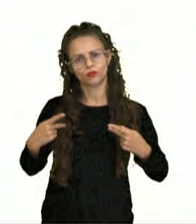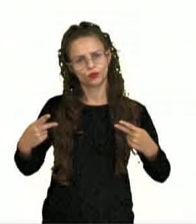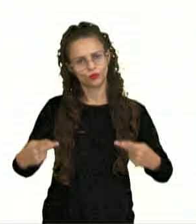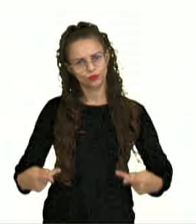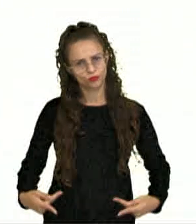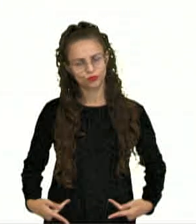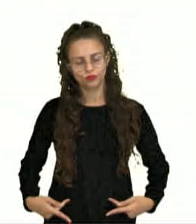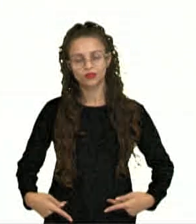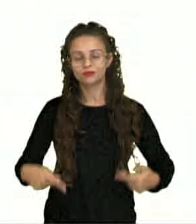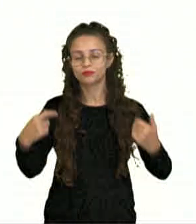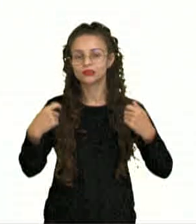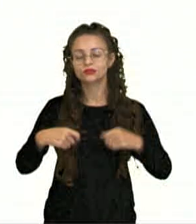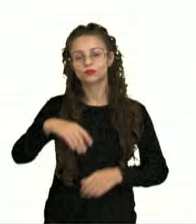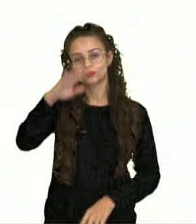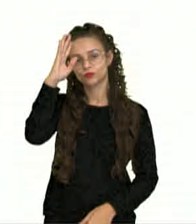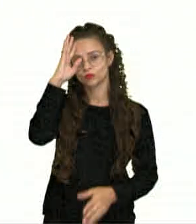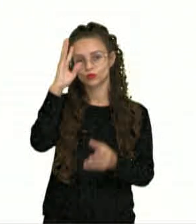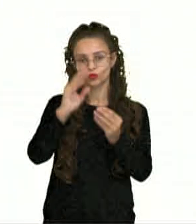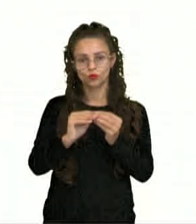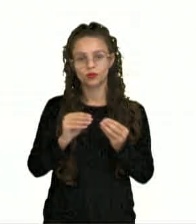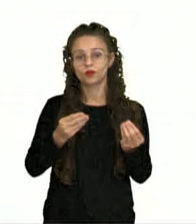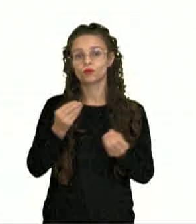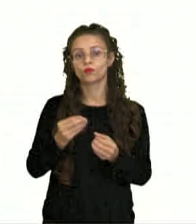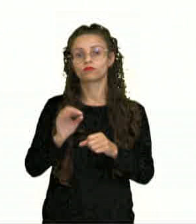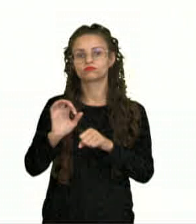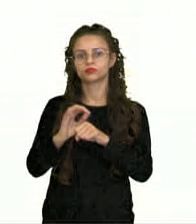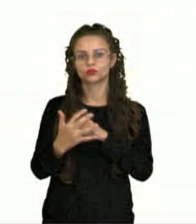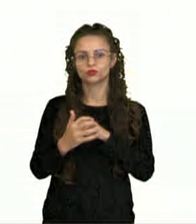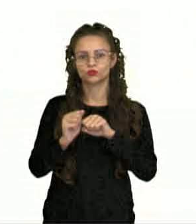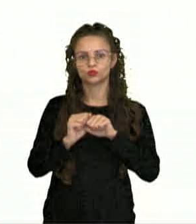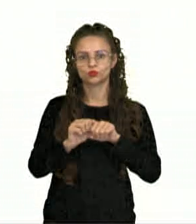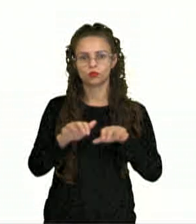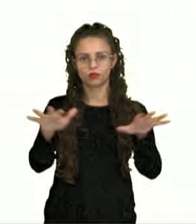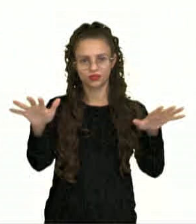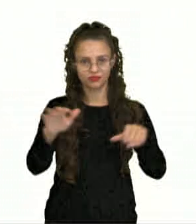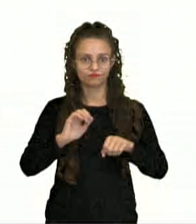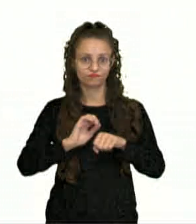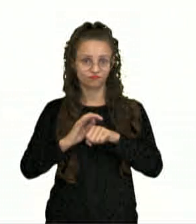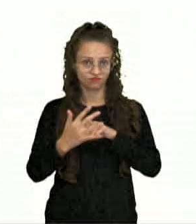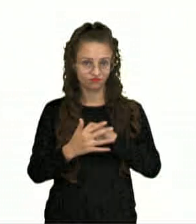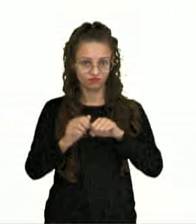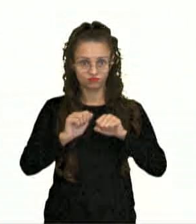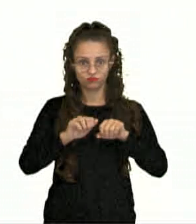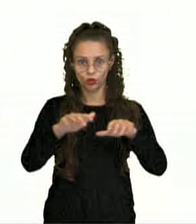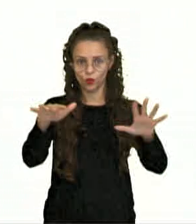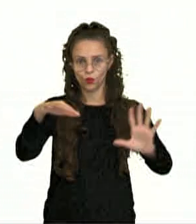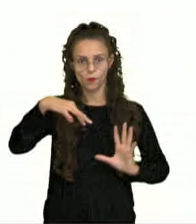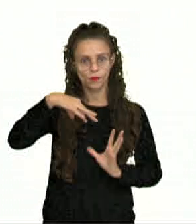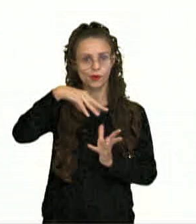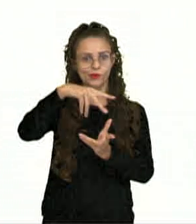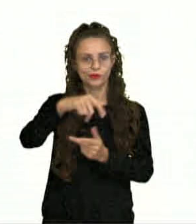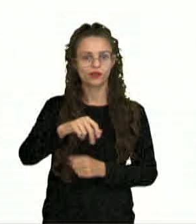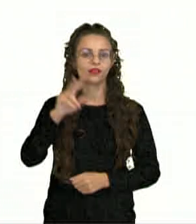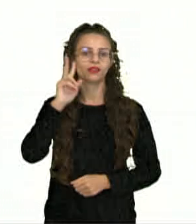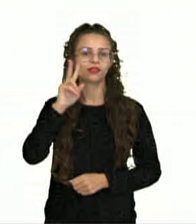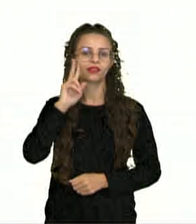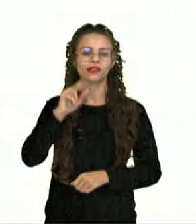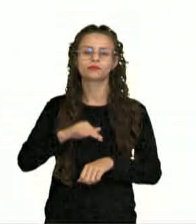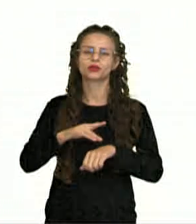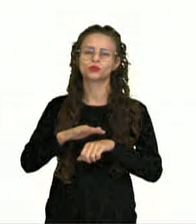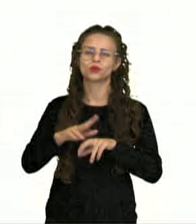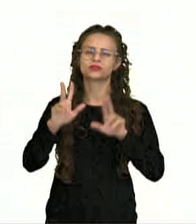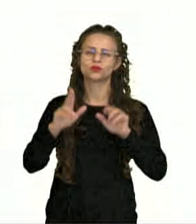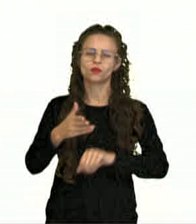conhecidas que levam à contenção da epidemia. A epidemia mundial de coronavírus lembra pestes na Idade